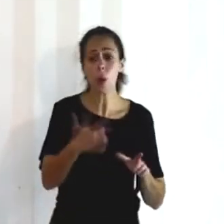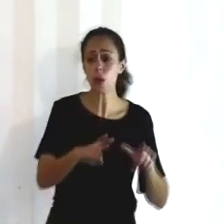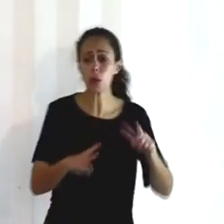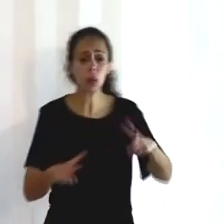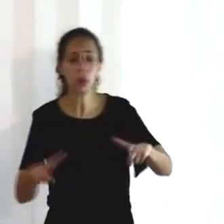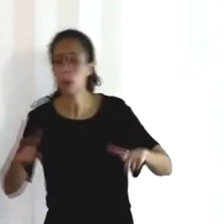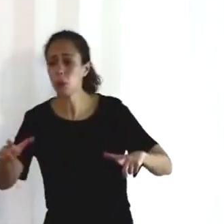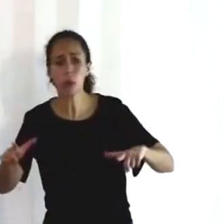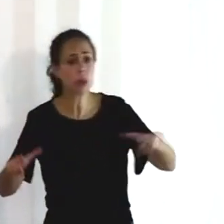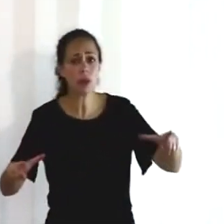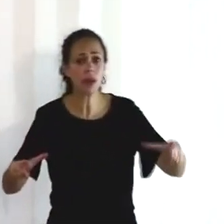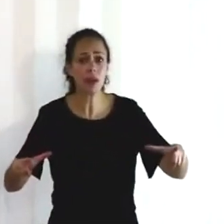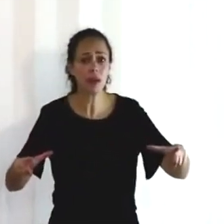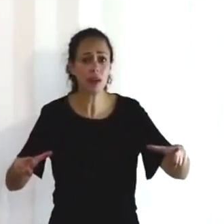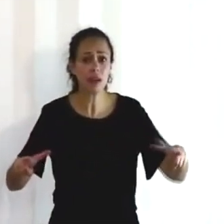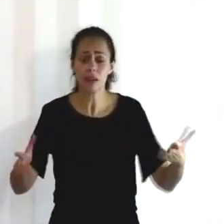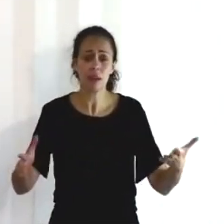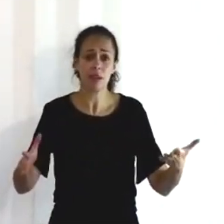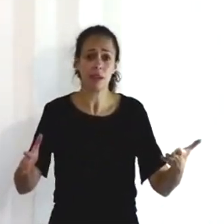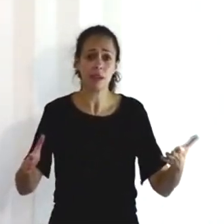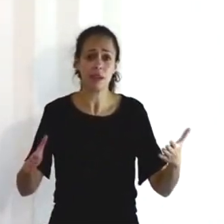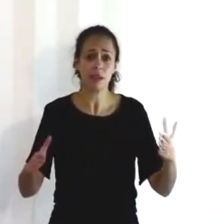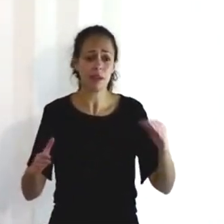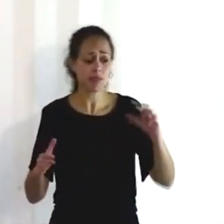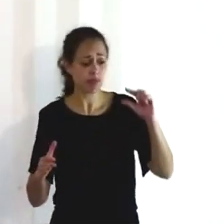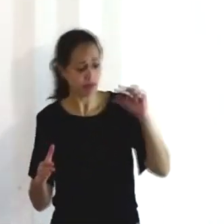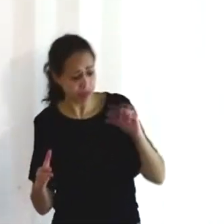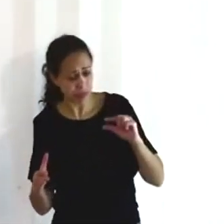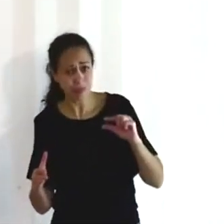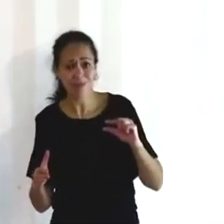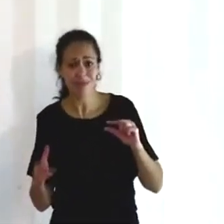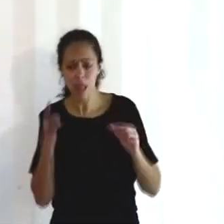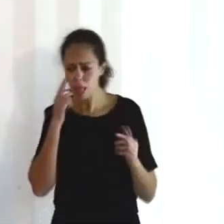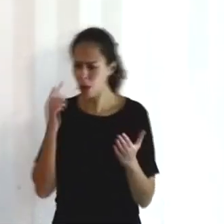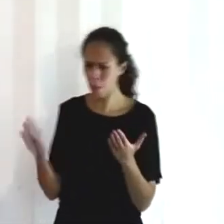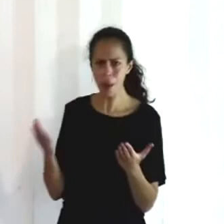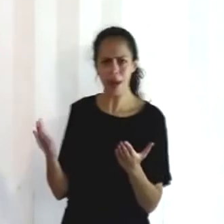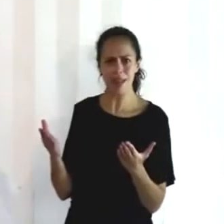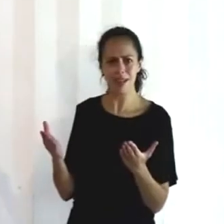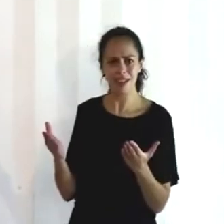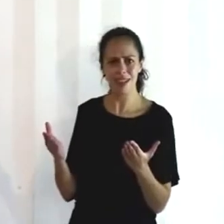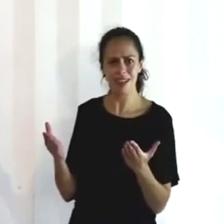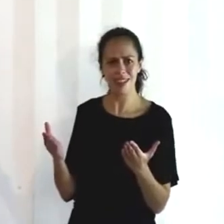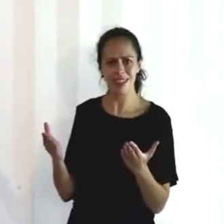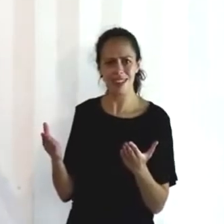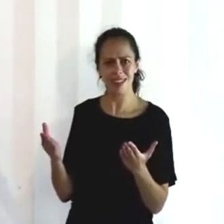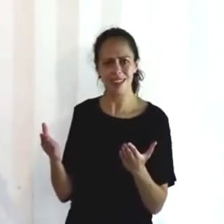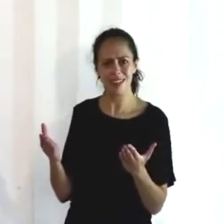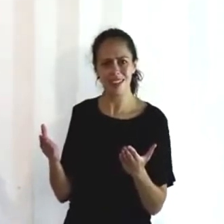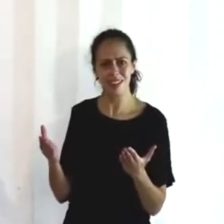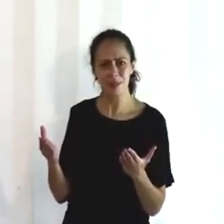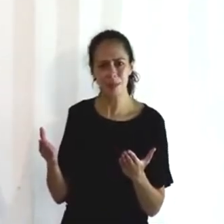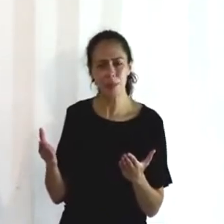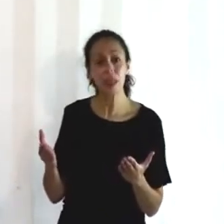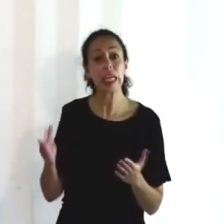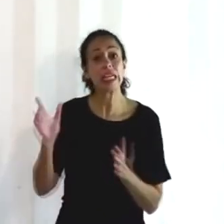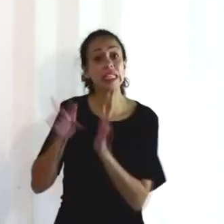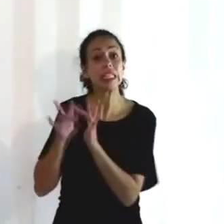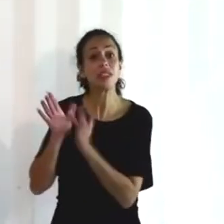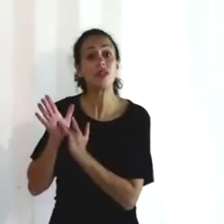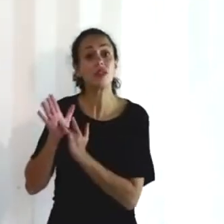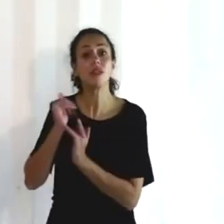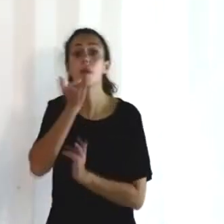coisa muito difícil compreender que aqueles que foram perdoados, que tiveram que ganhar uma vida nova,